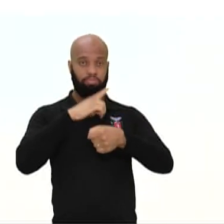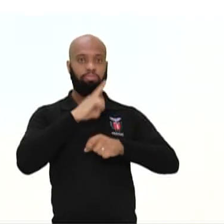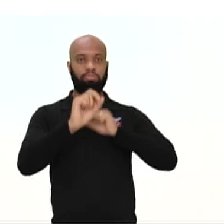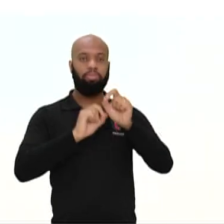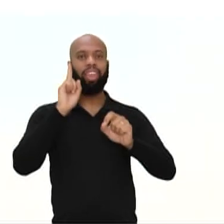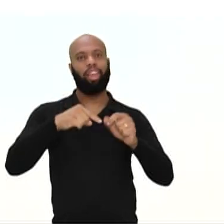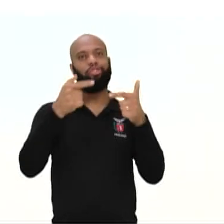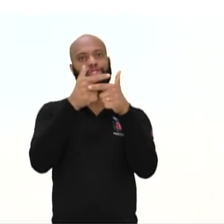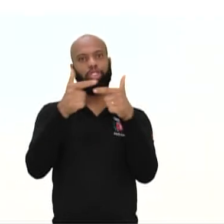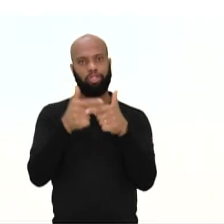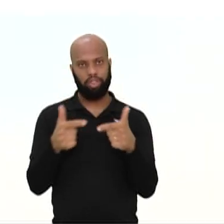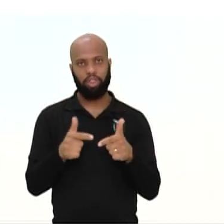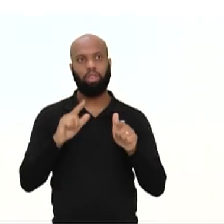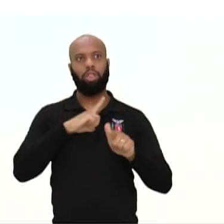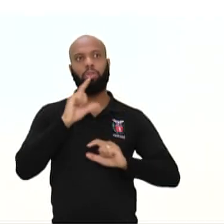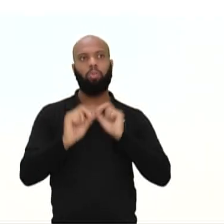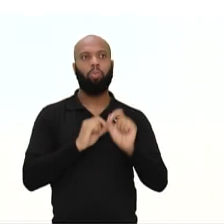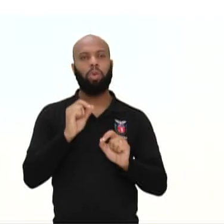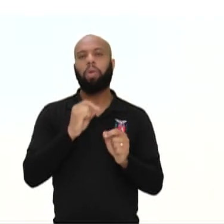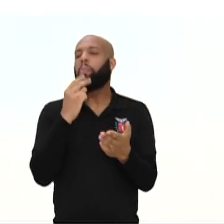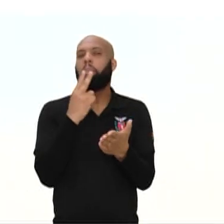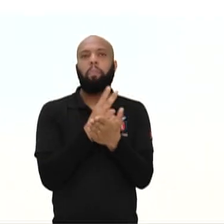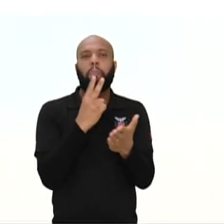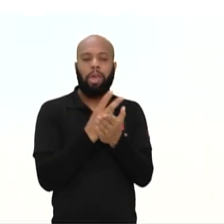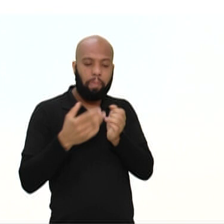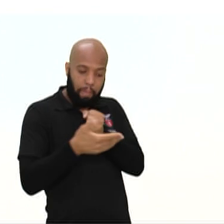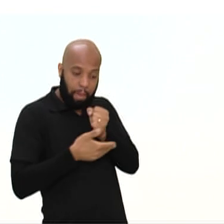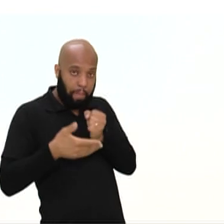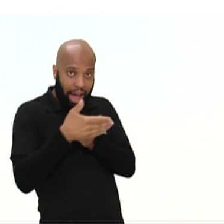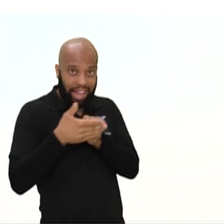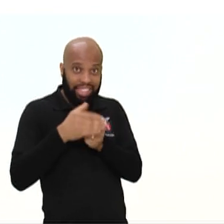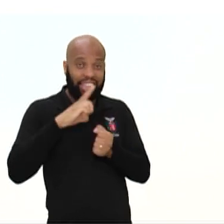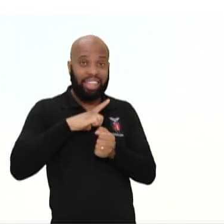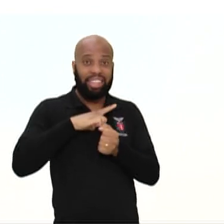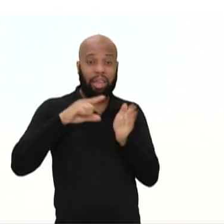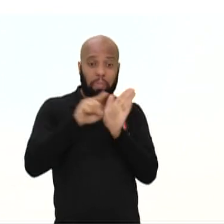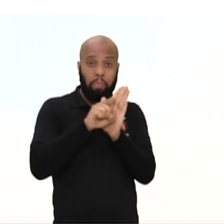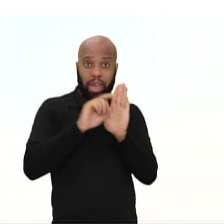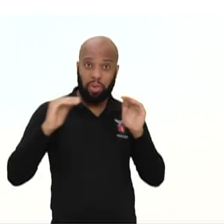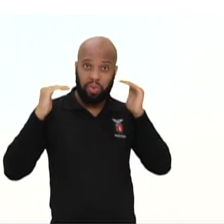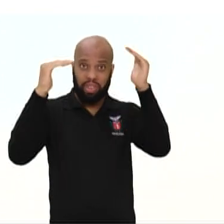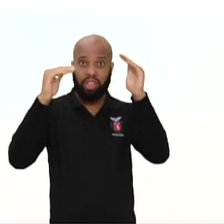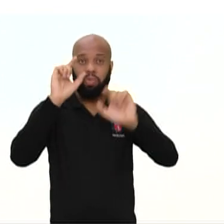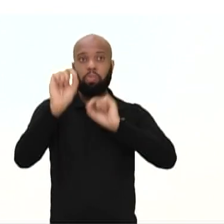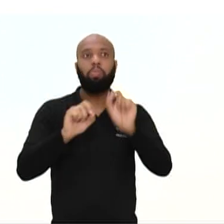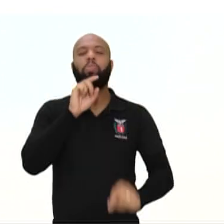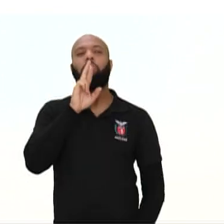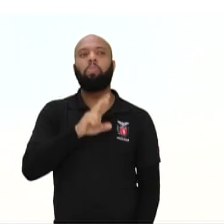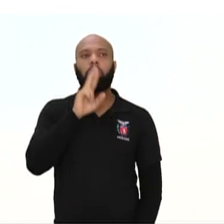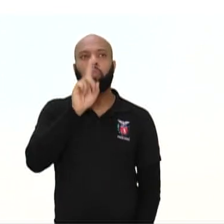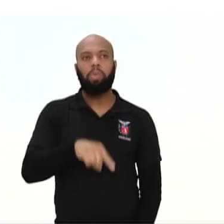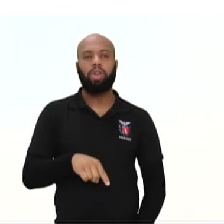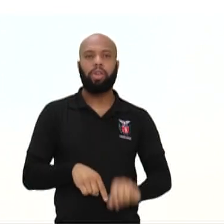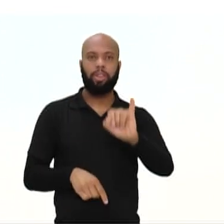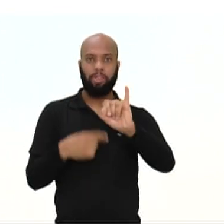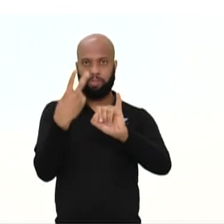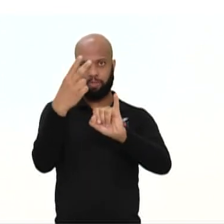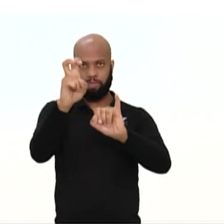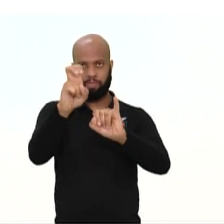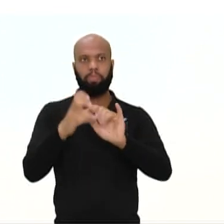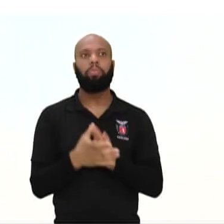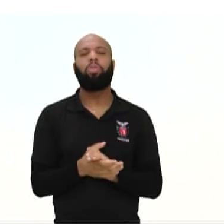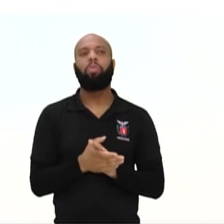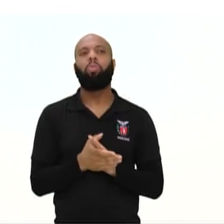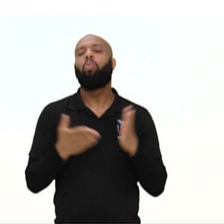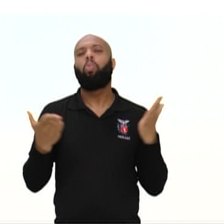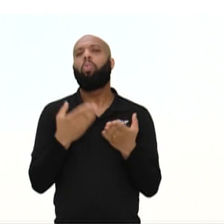uma divisão. Vou repetir a base, subtrair os expoentes, dessa forma eu fico com i elevado a 25. E